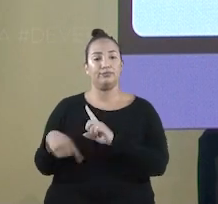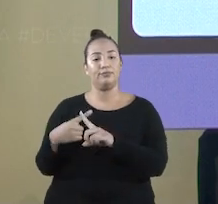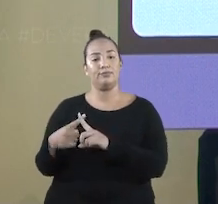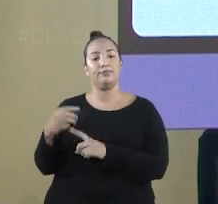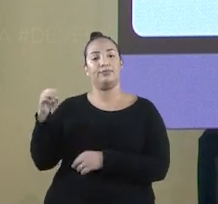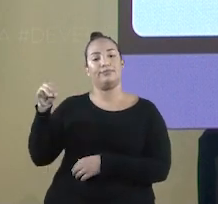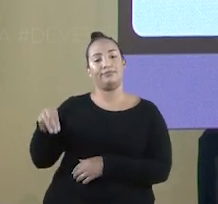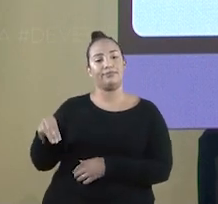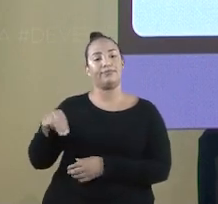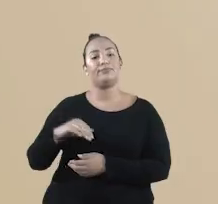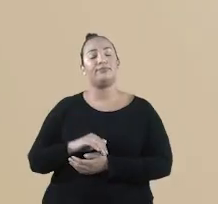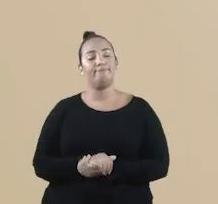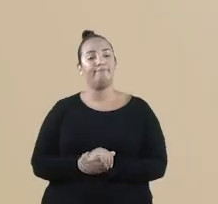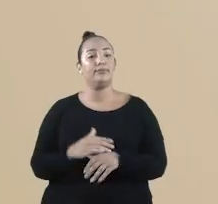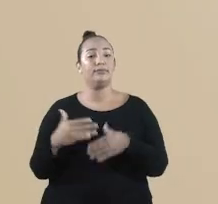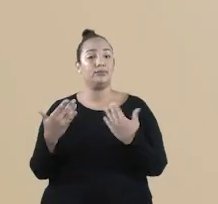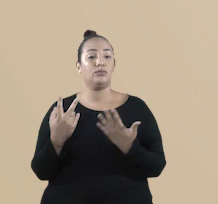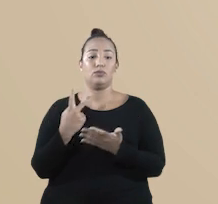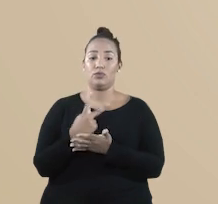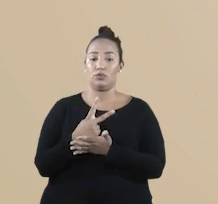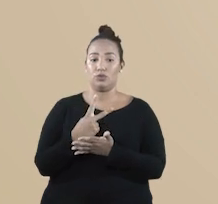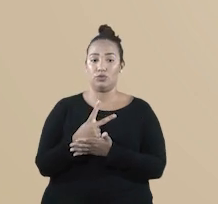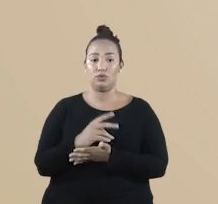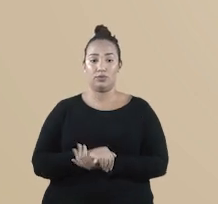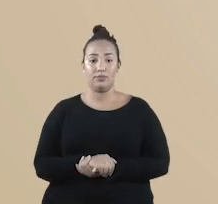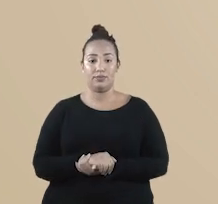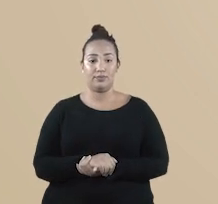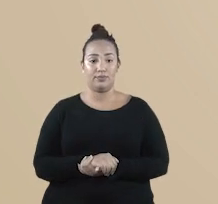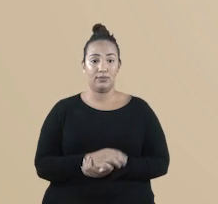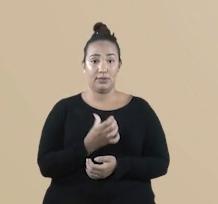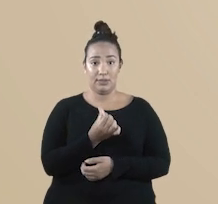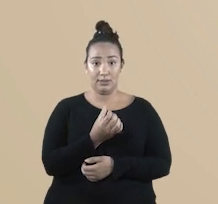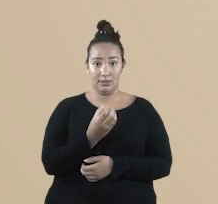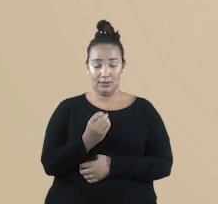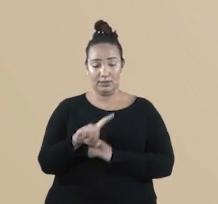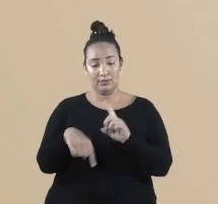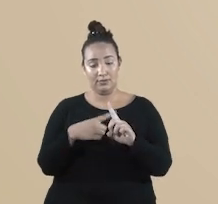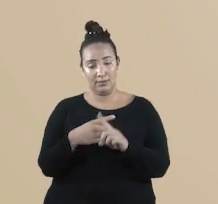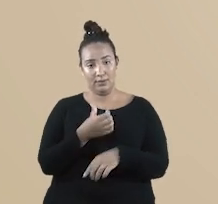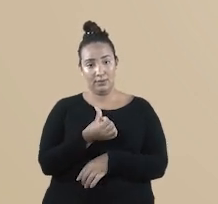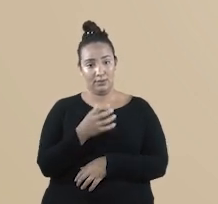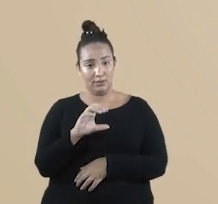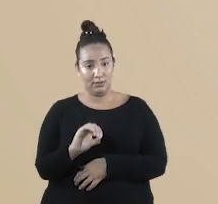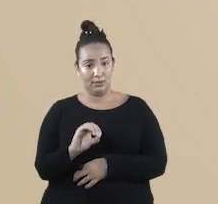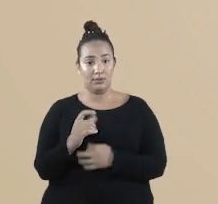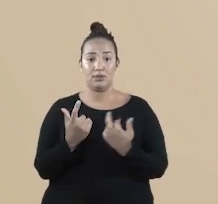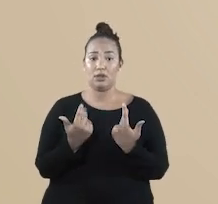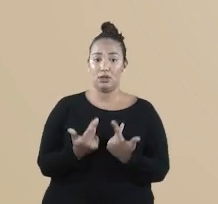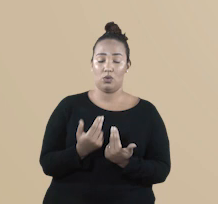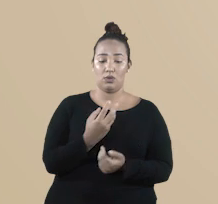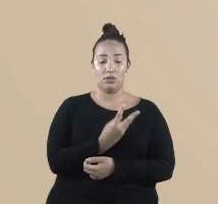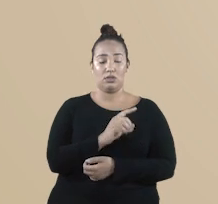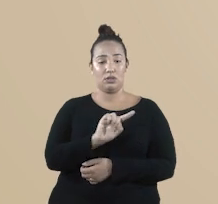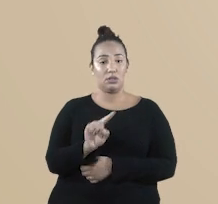100, vezes M. Então, vamos continuar. Ó, 60 vezes 60,